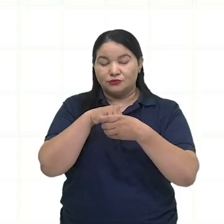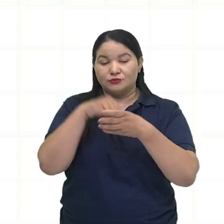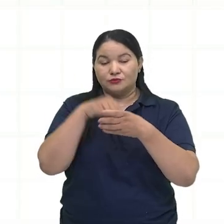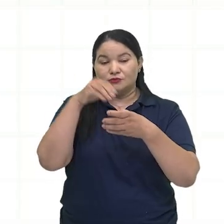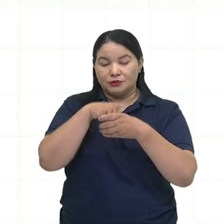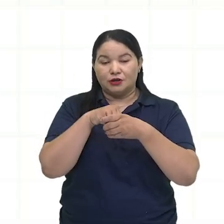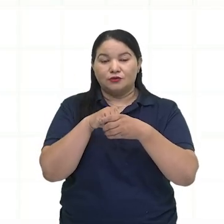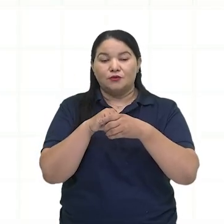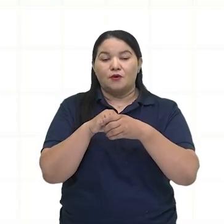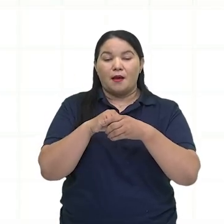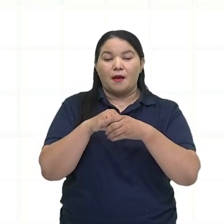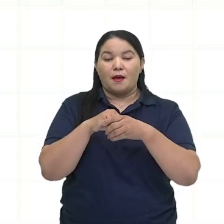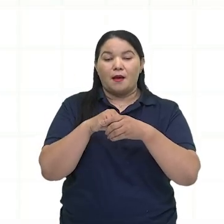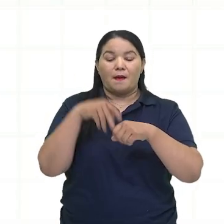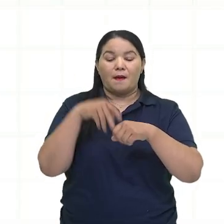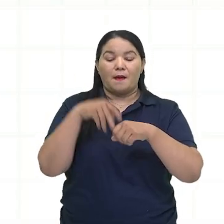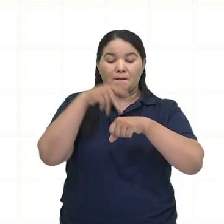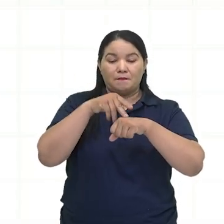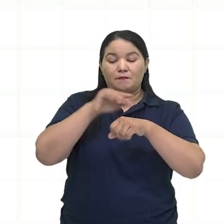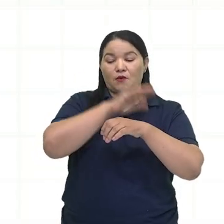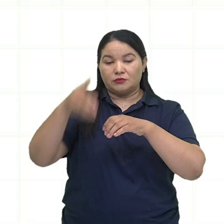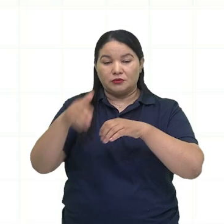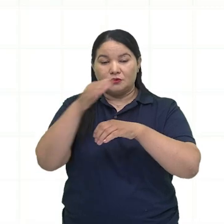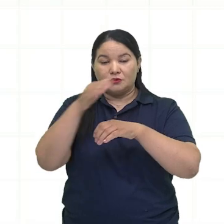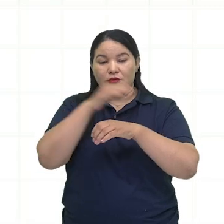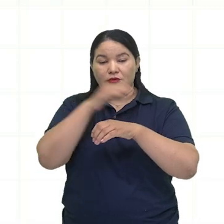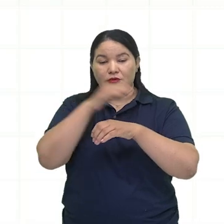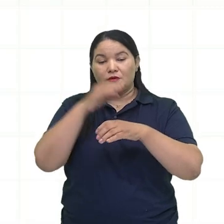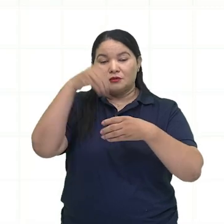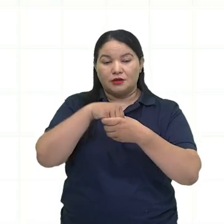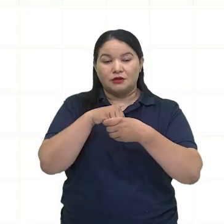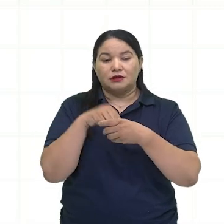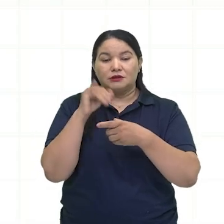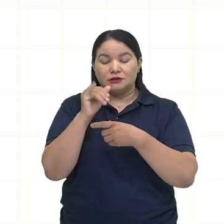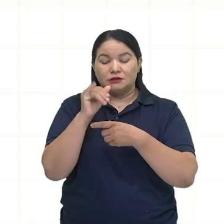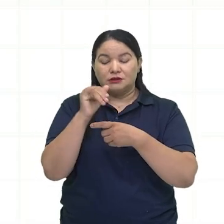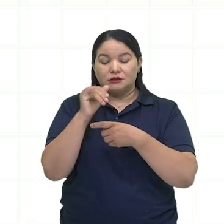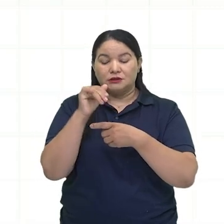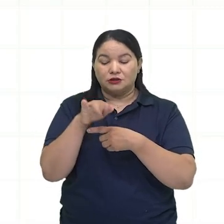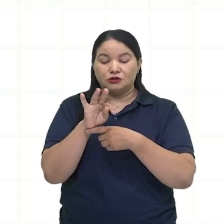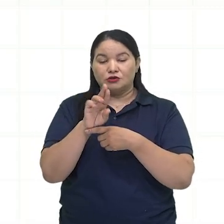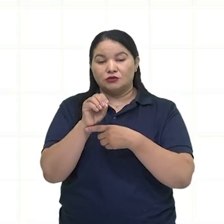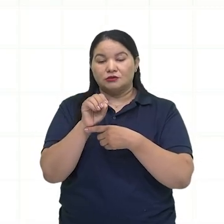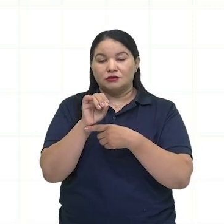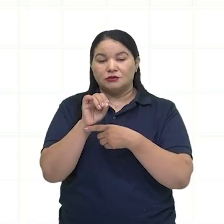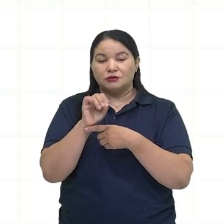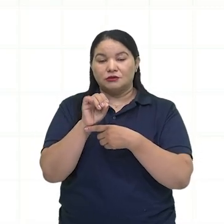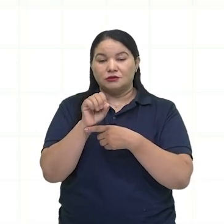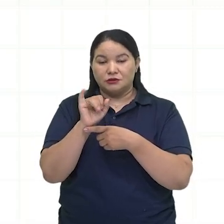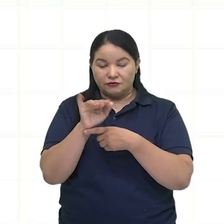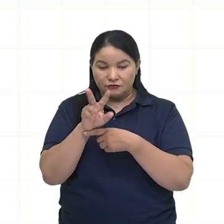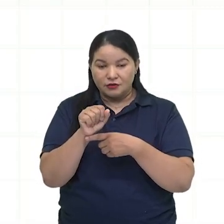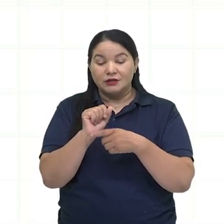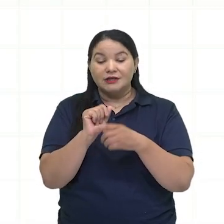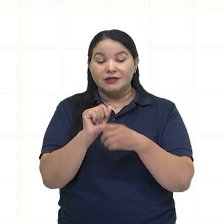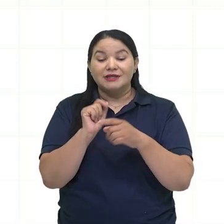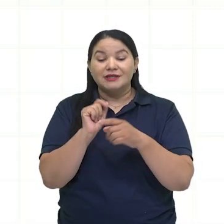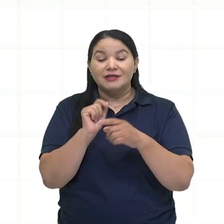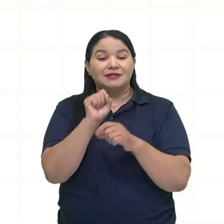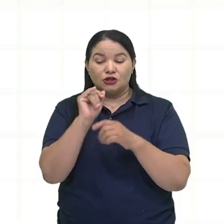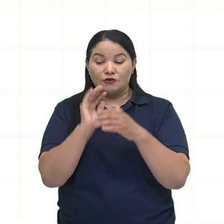das montanhas, é intrusiva. Se é fora, é extrusiva. Então,